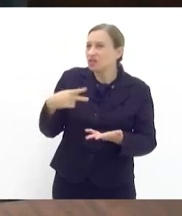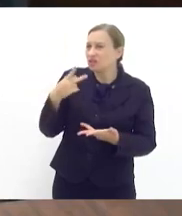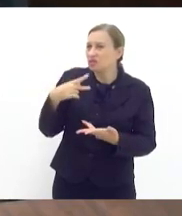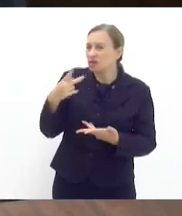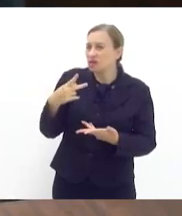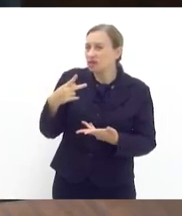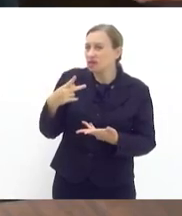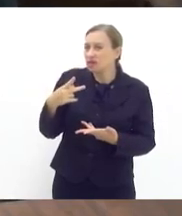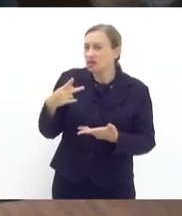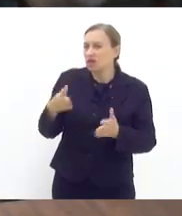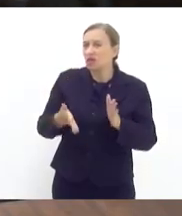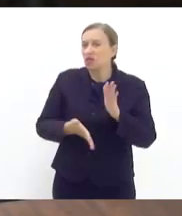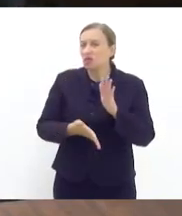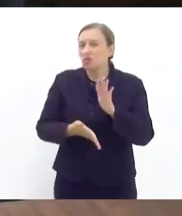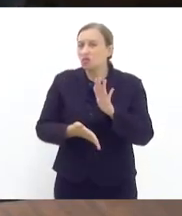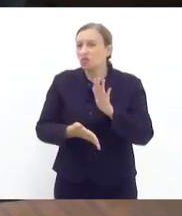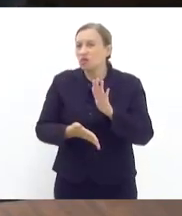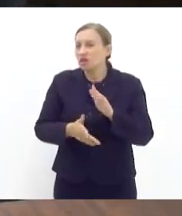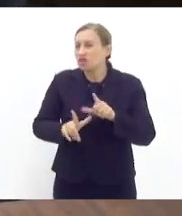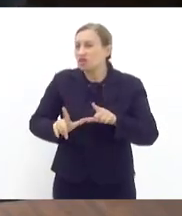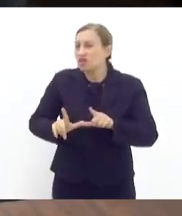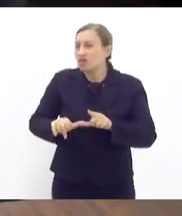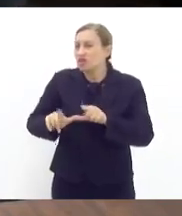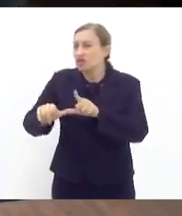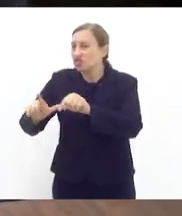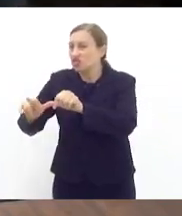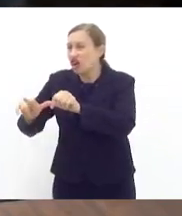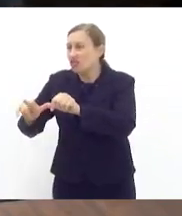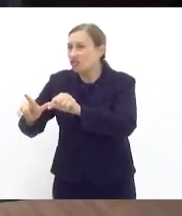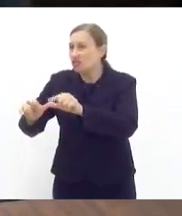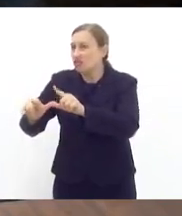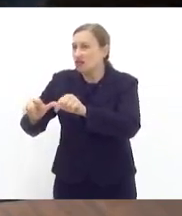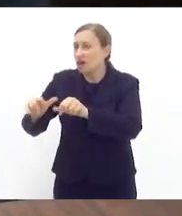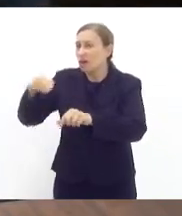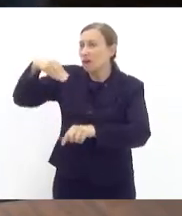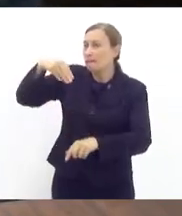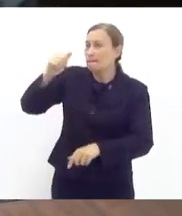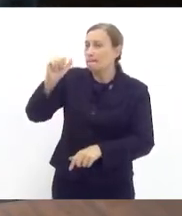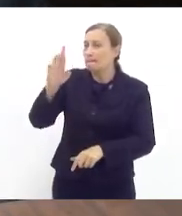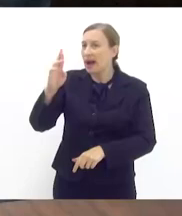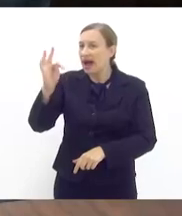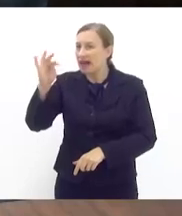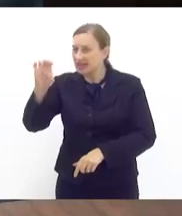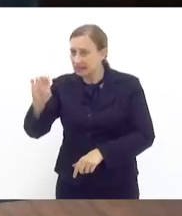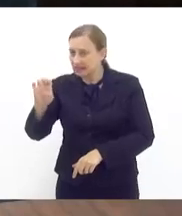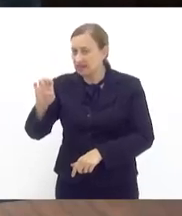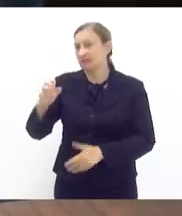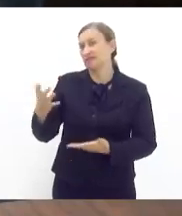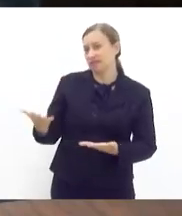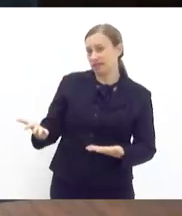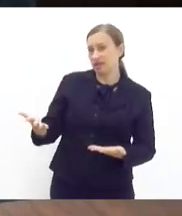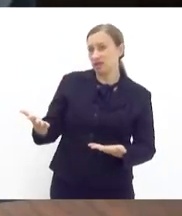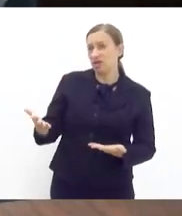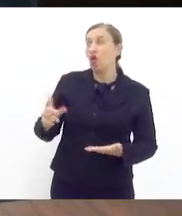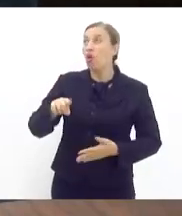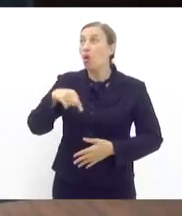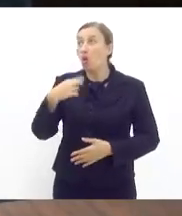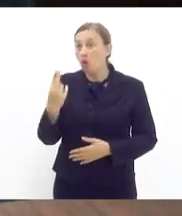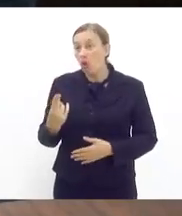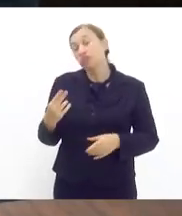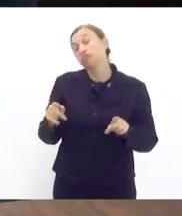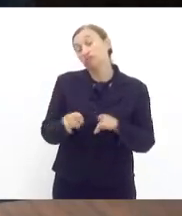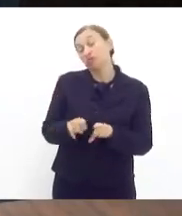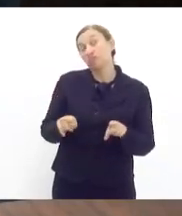ele ganhava uma viagem para Marte entendeu dar uma viagem para cidadão para Marte ou então uma segunda uma segunda coisa